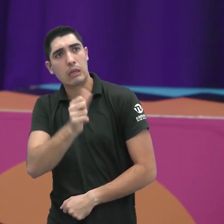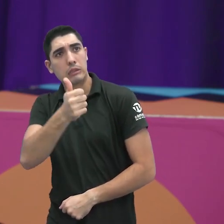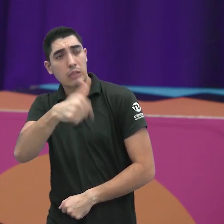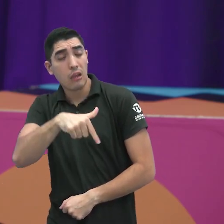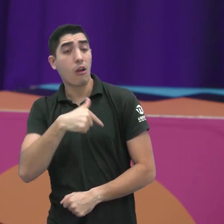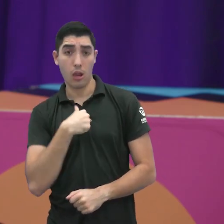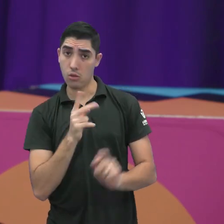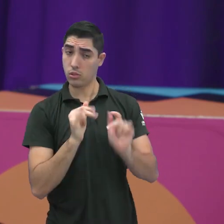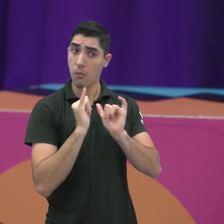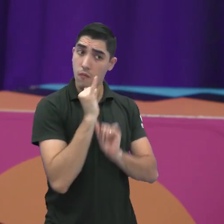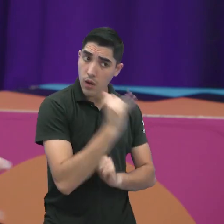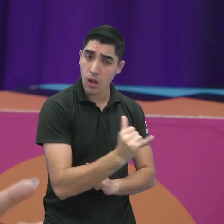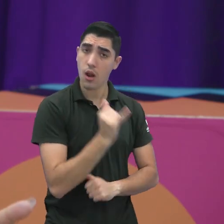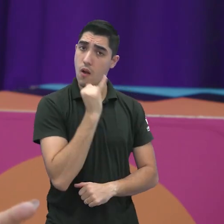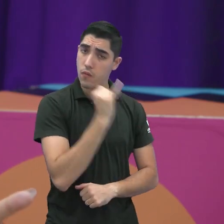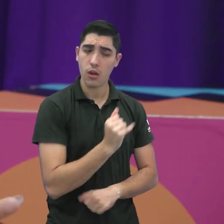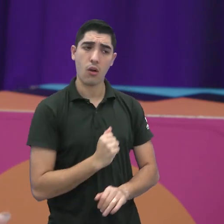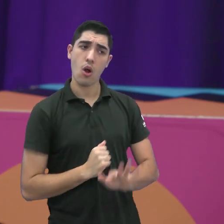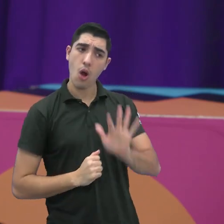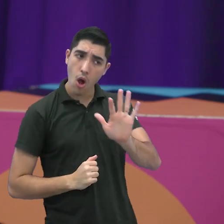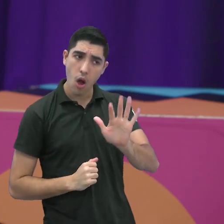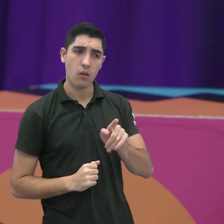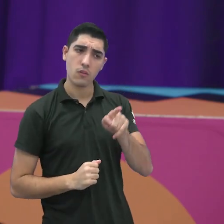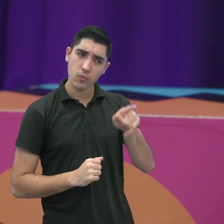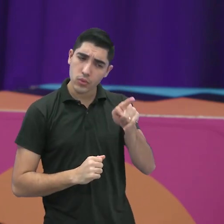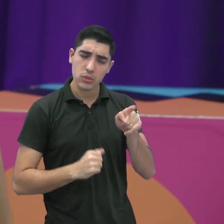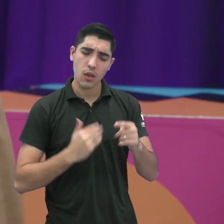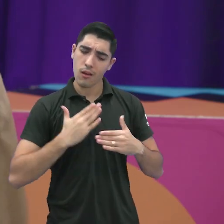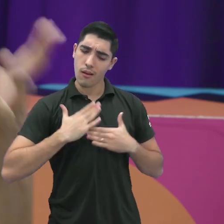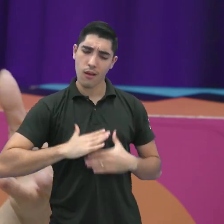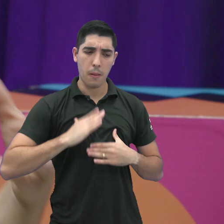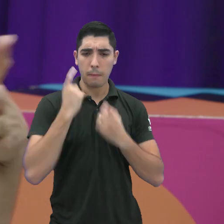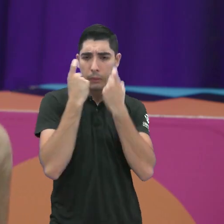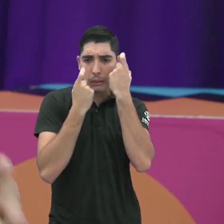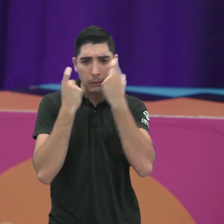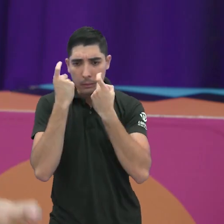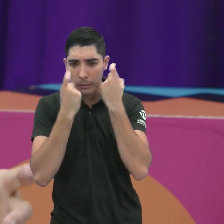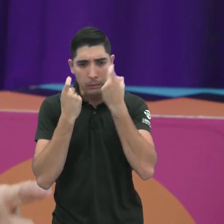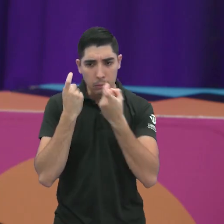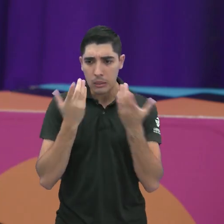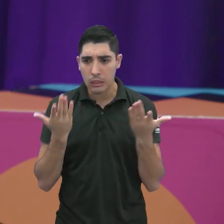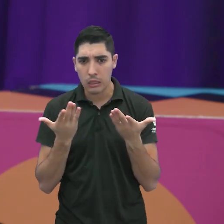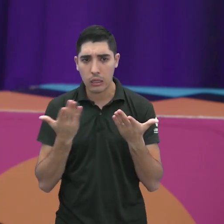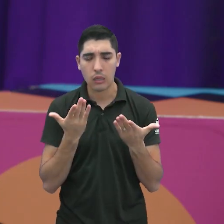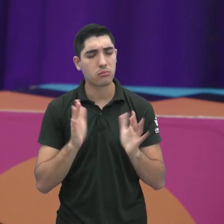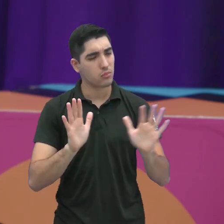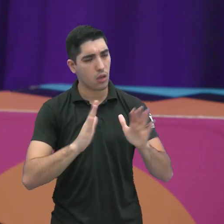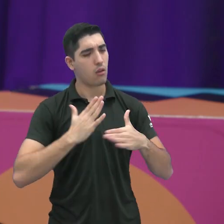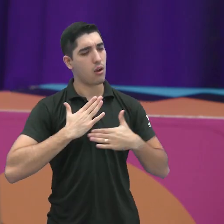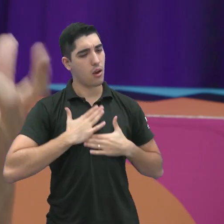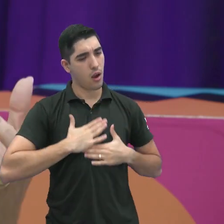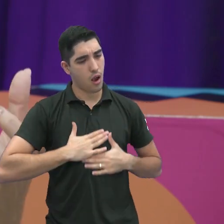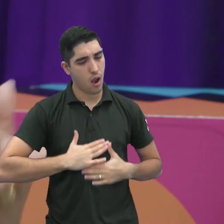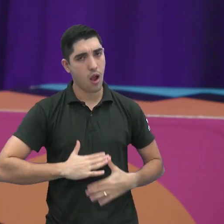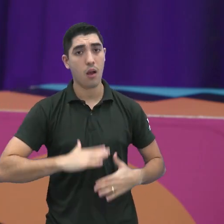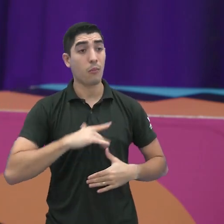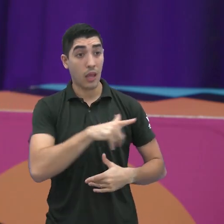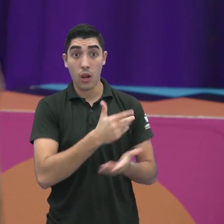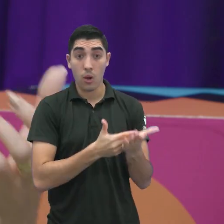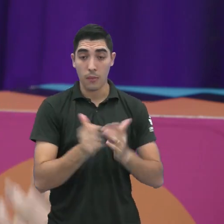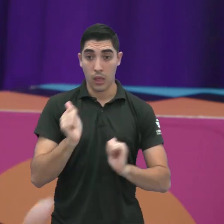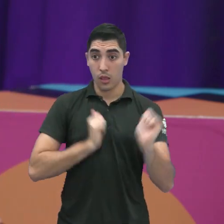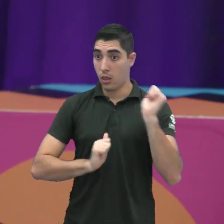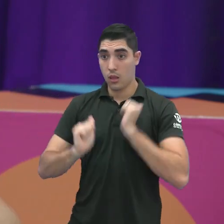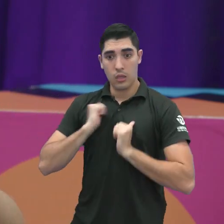tranquilo. Né? Você precisa entender, você precisa conhecer. Vamos focar no aqui e agora. Porque batia aquela ansiedade que